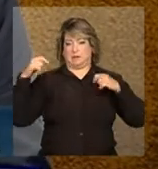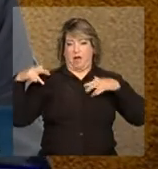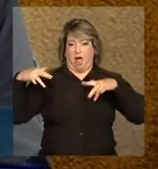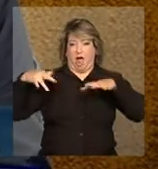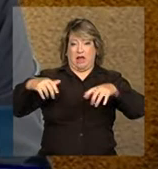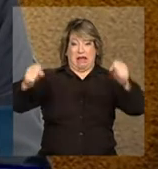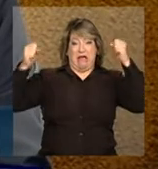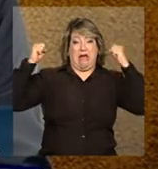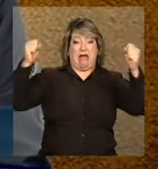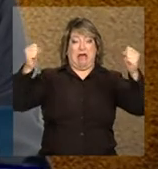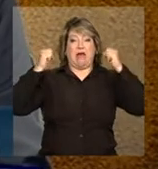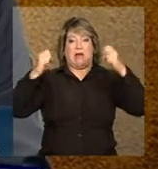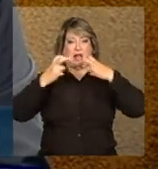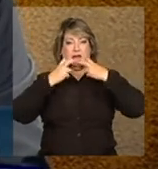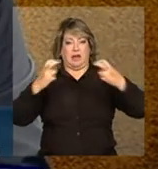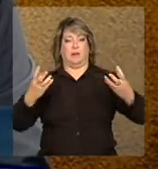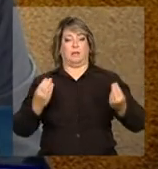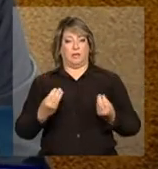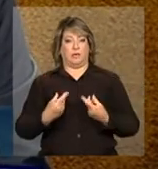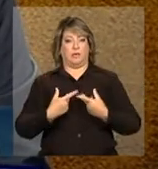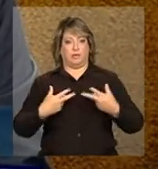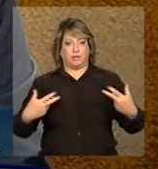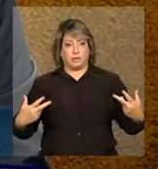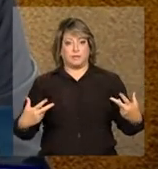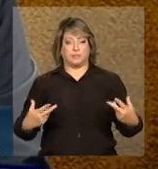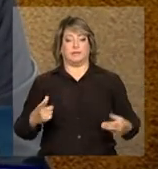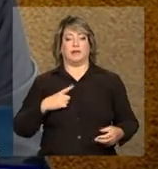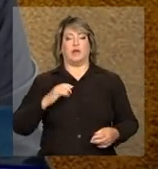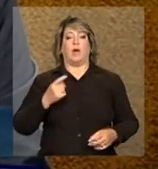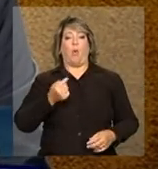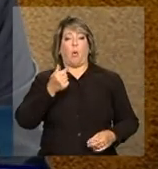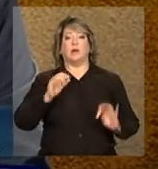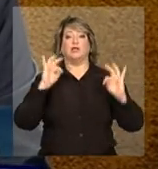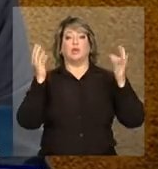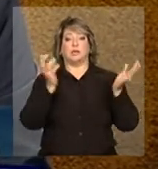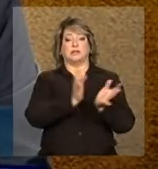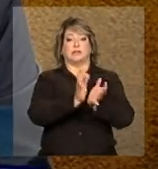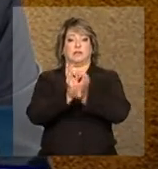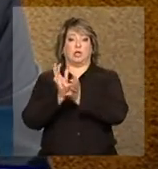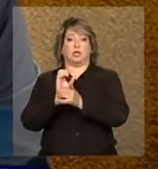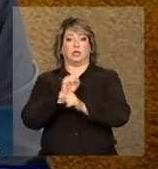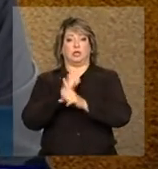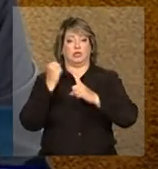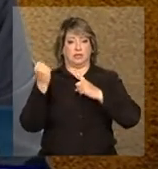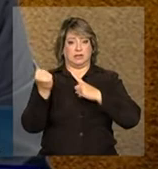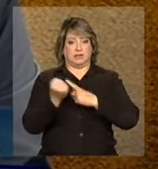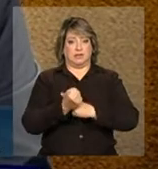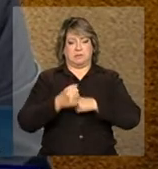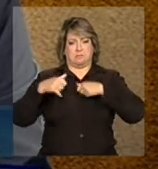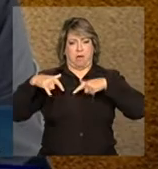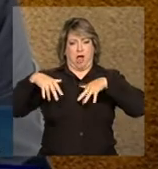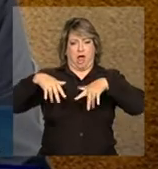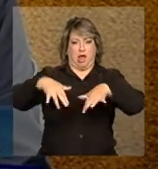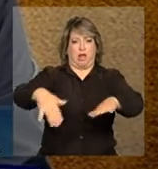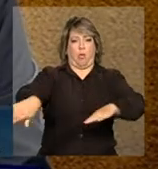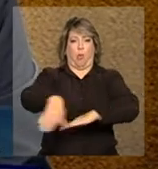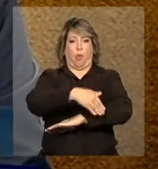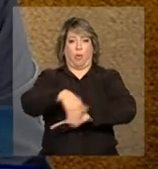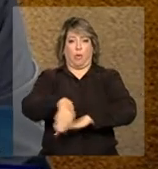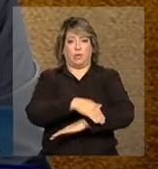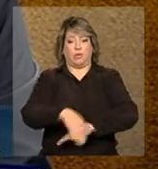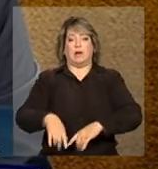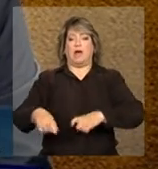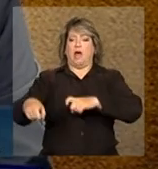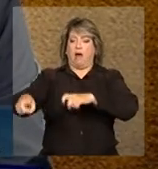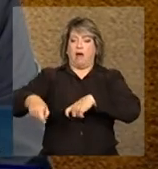cheias de muitos setores, quase todos os setores da sociedade, tanto do campo como da